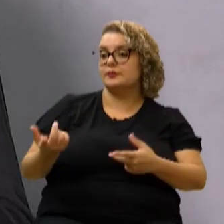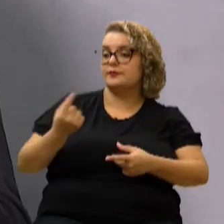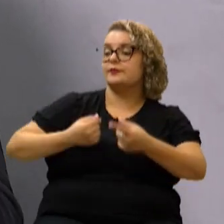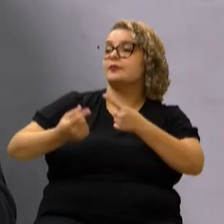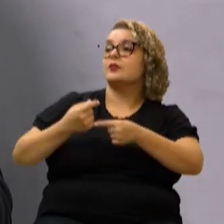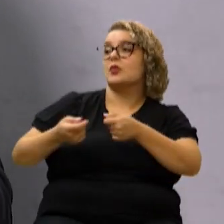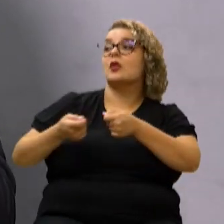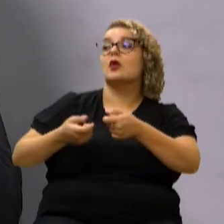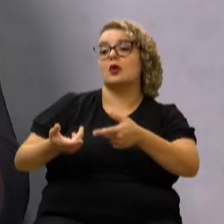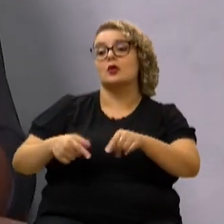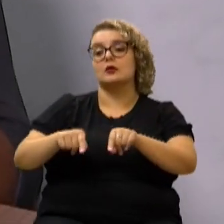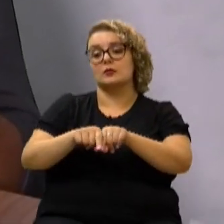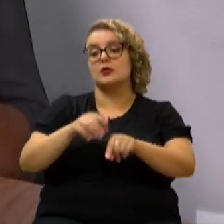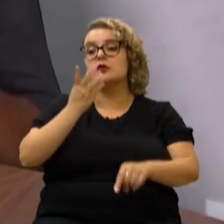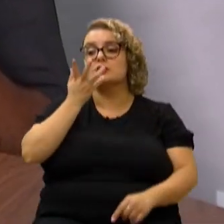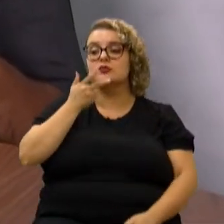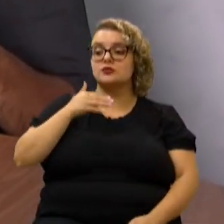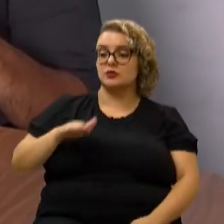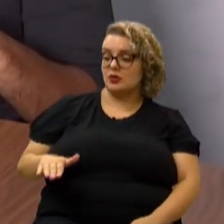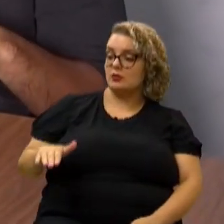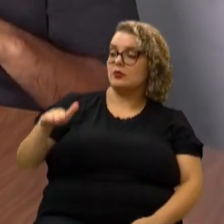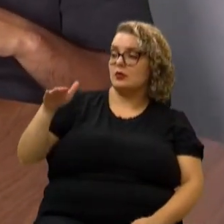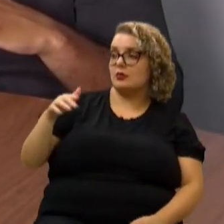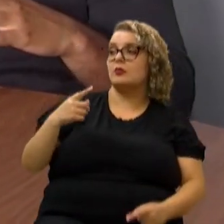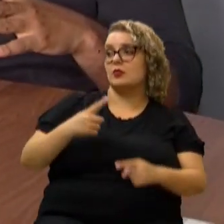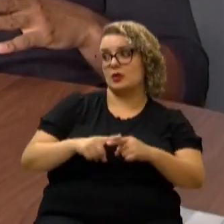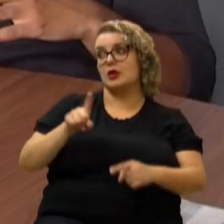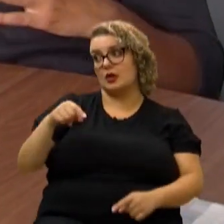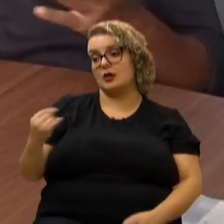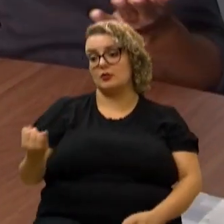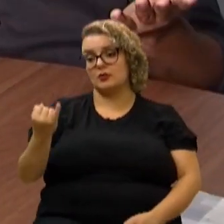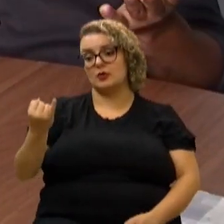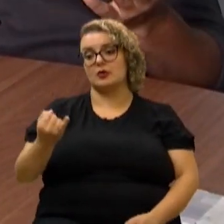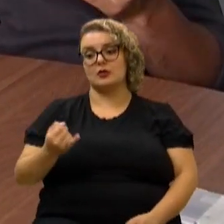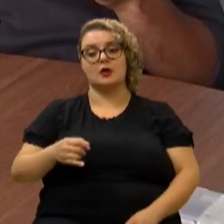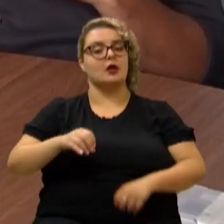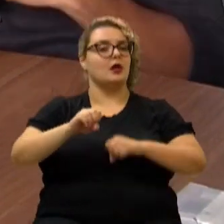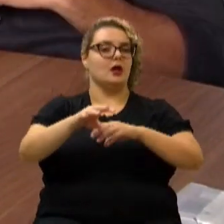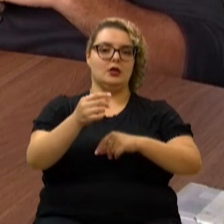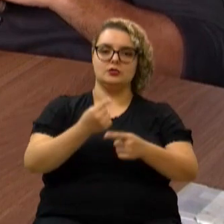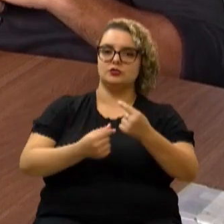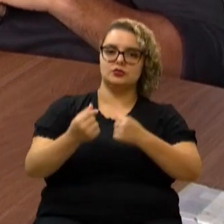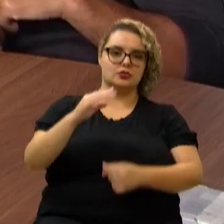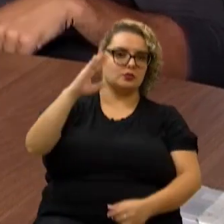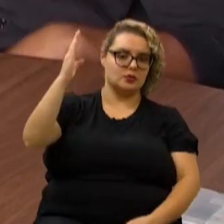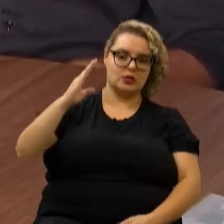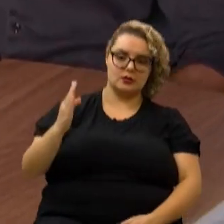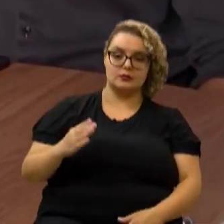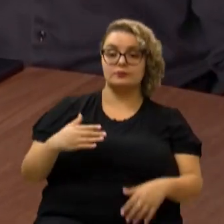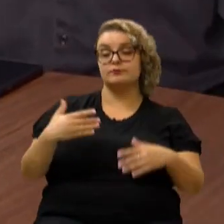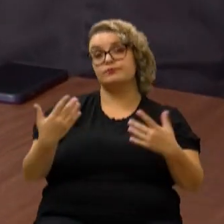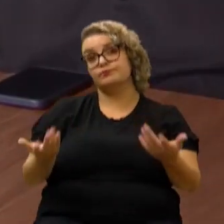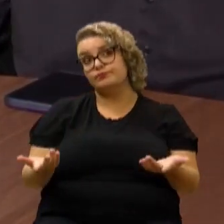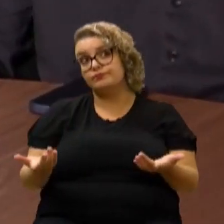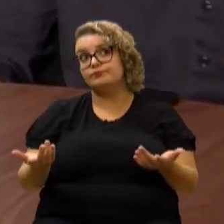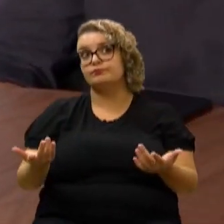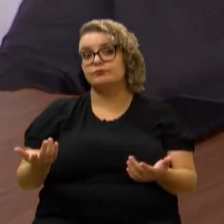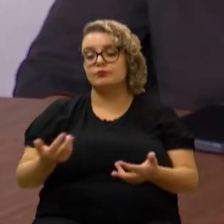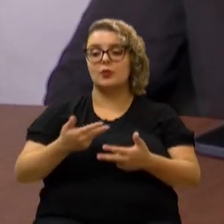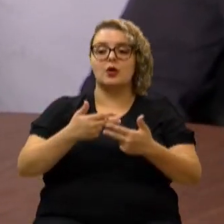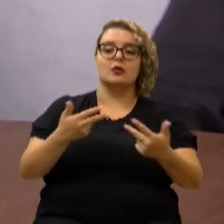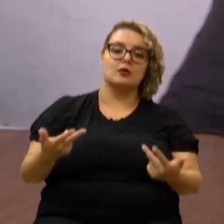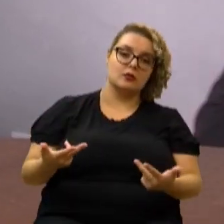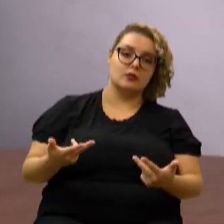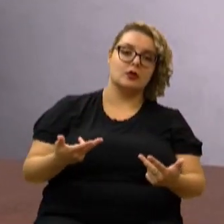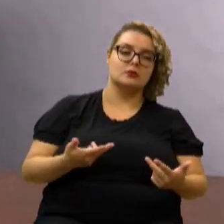essa questão de economia desde criança, desde pequeno, que é muito importante. A educação financeira no Brasil acabou sendo